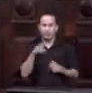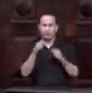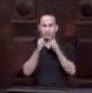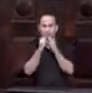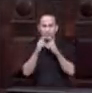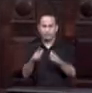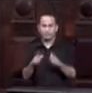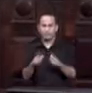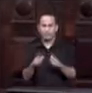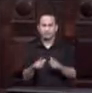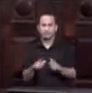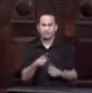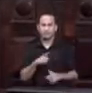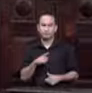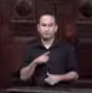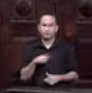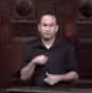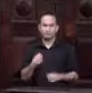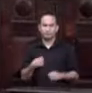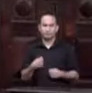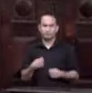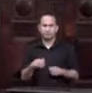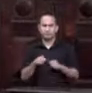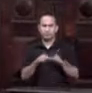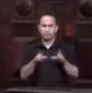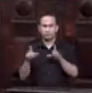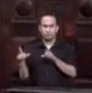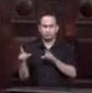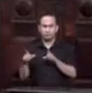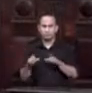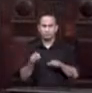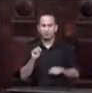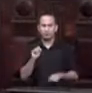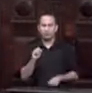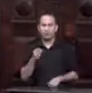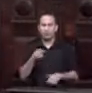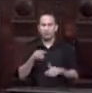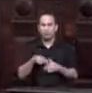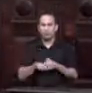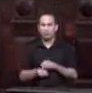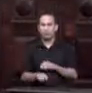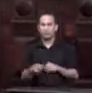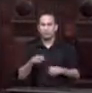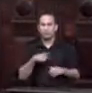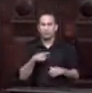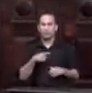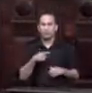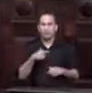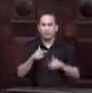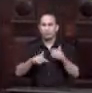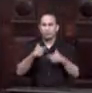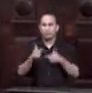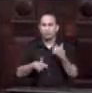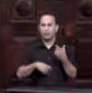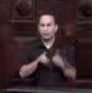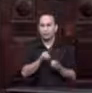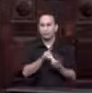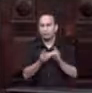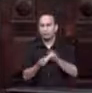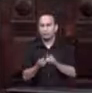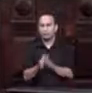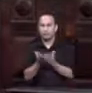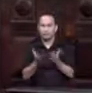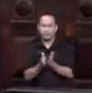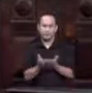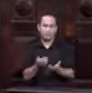pobres. No mínimo, os programas abrangidos pelo Fundo de Combate à Pobreza, que está aumentando, subindo o valor,